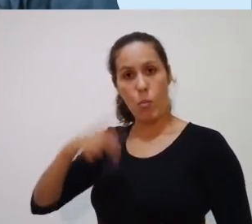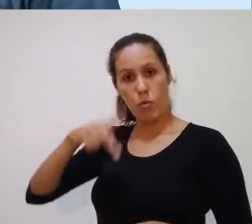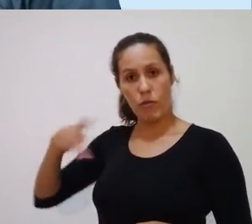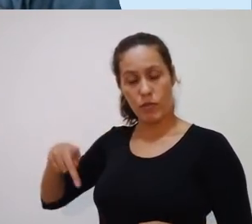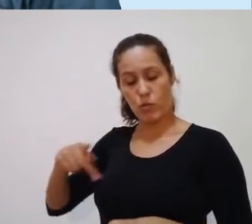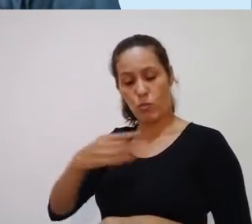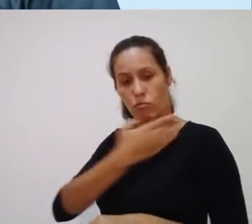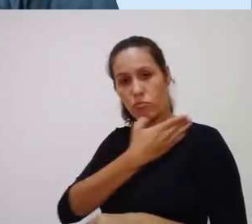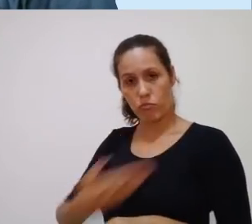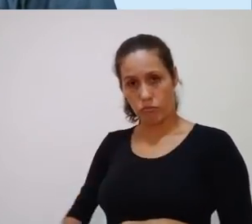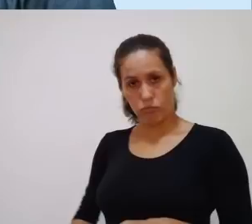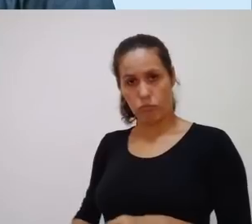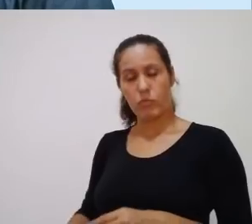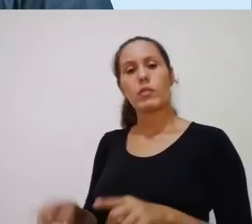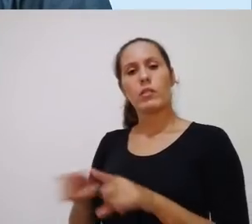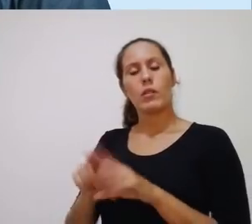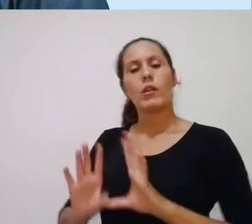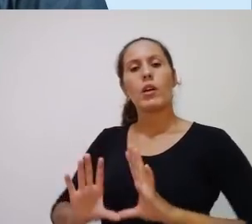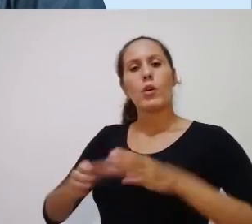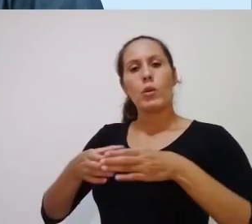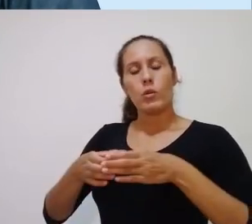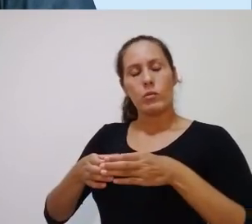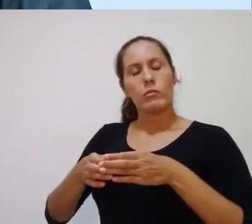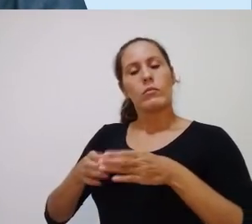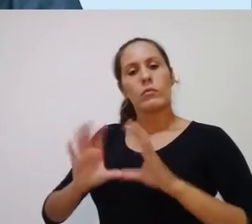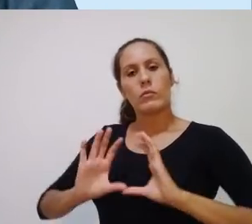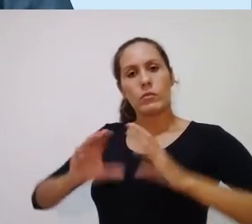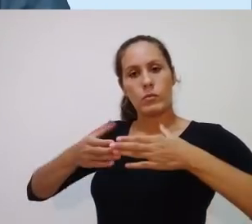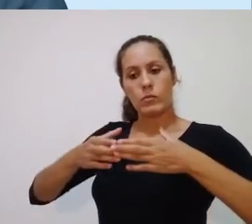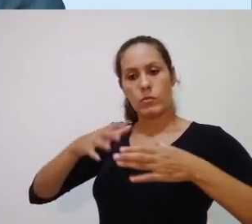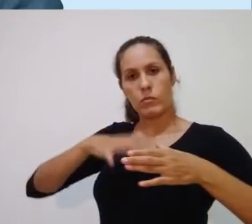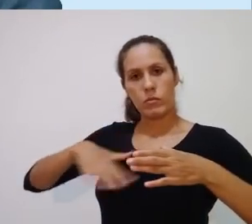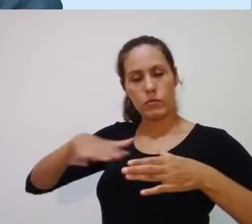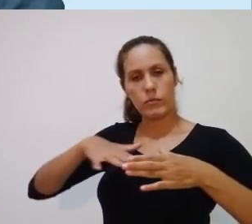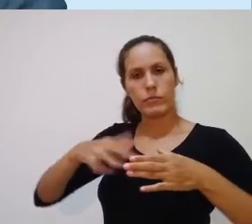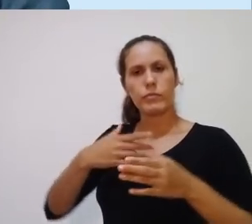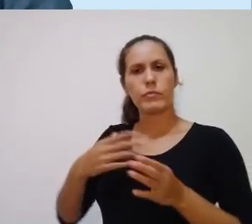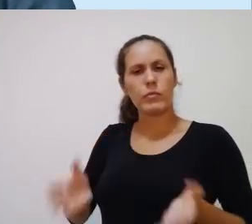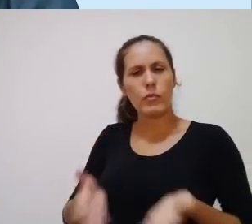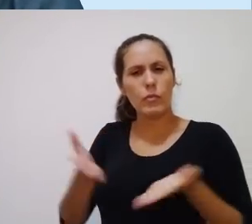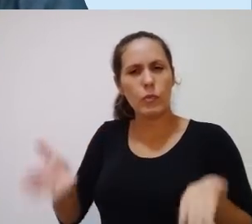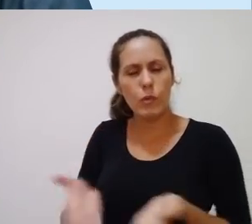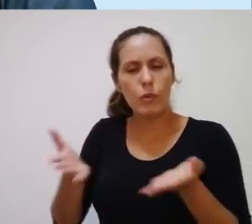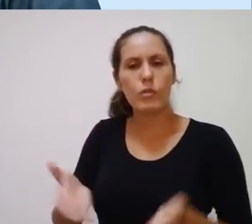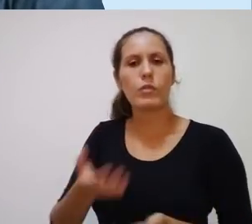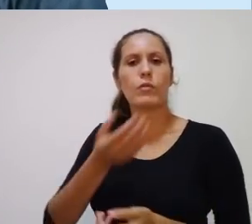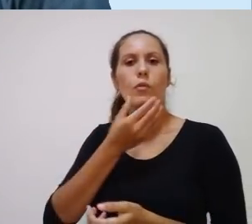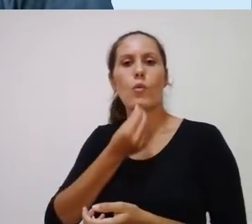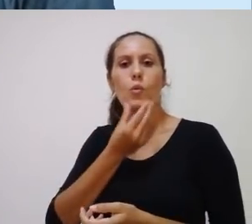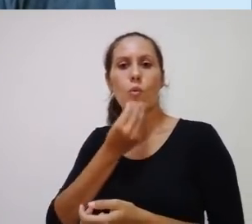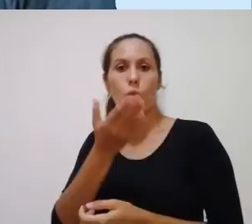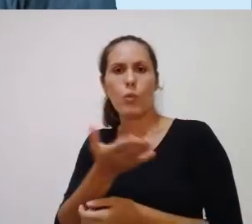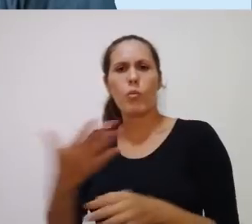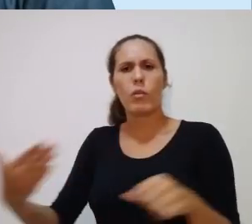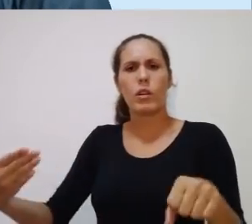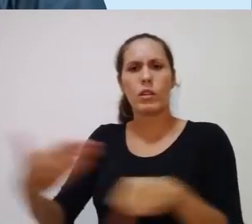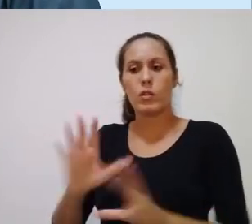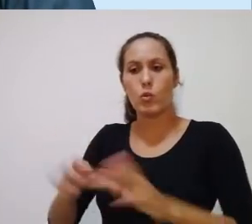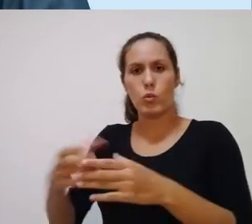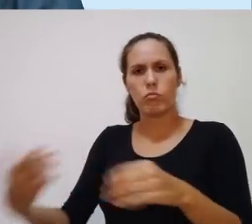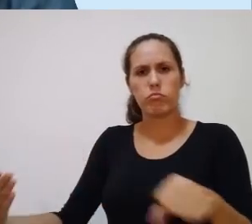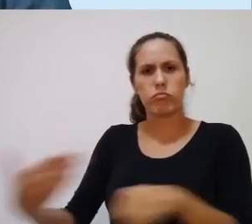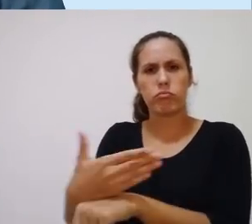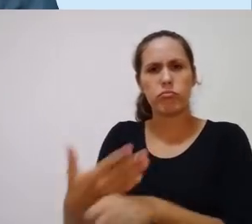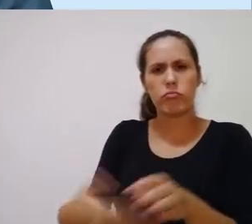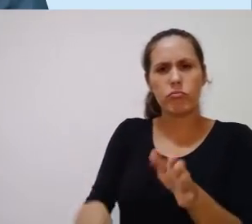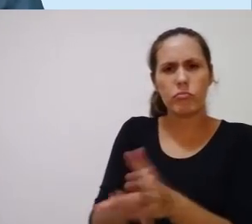que tem um grupo de astronomia do qual eu faço parte, que motivou o Leonardo Barbosa, recém-chegado em nosso grupo,